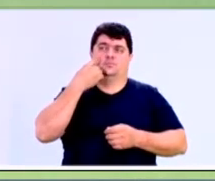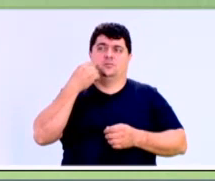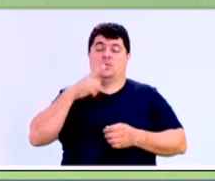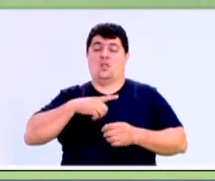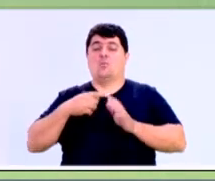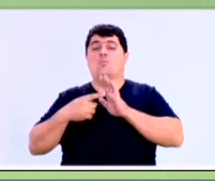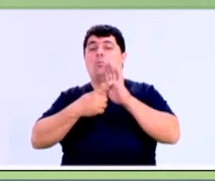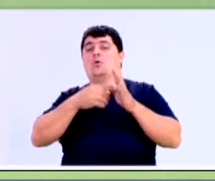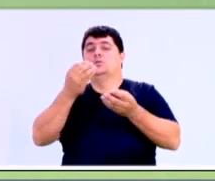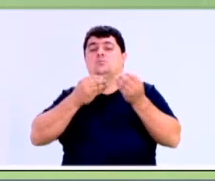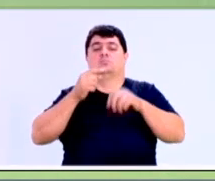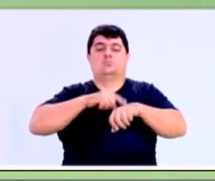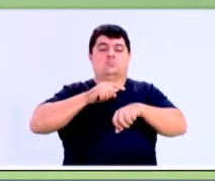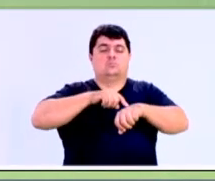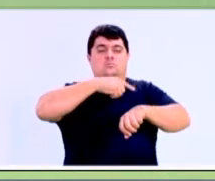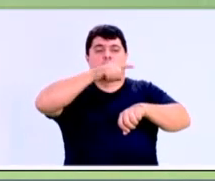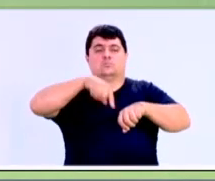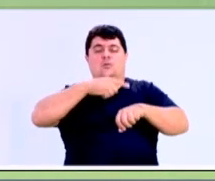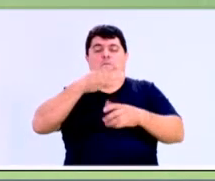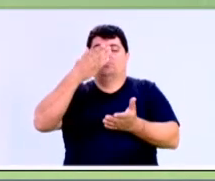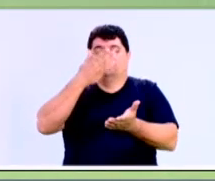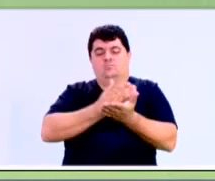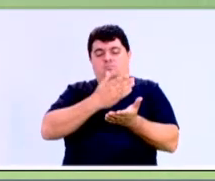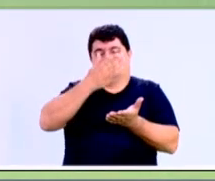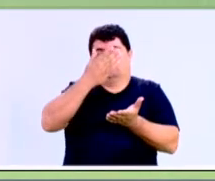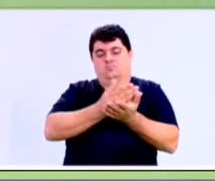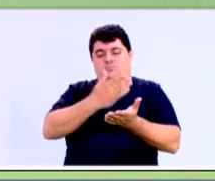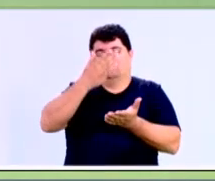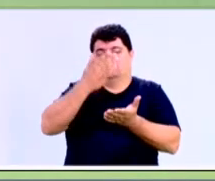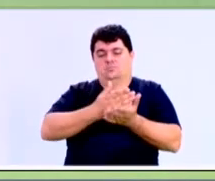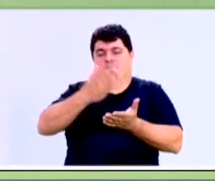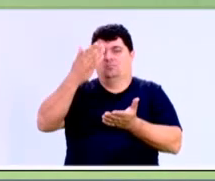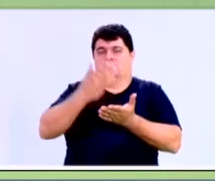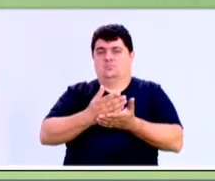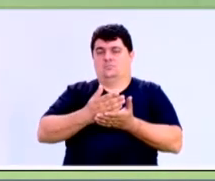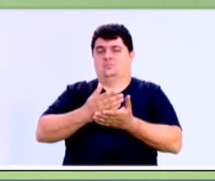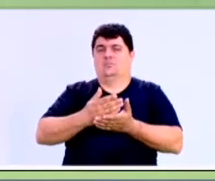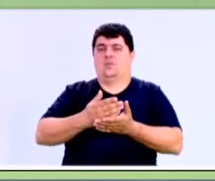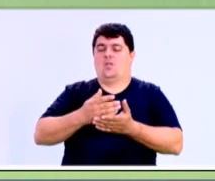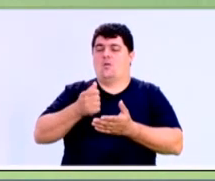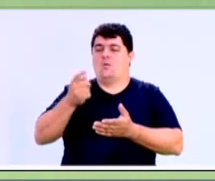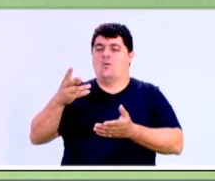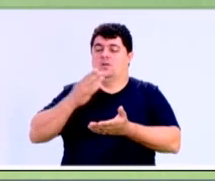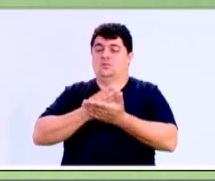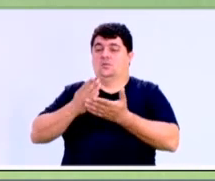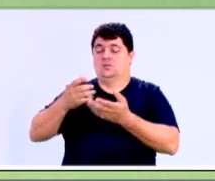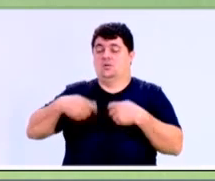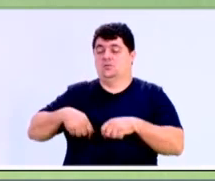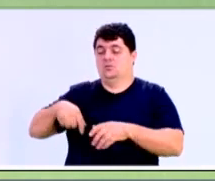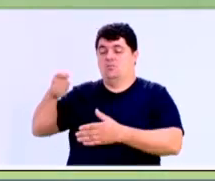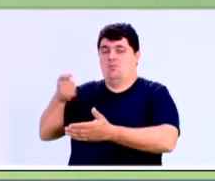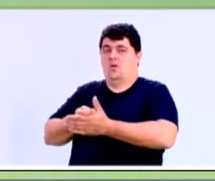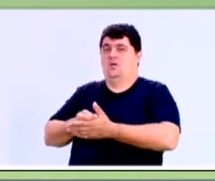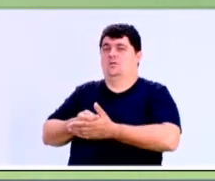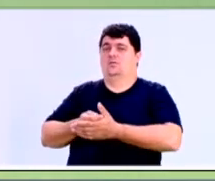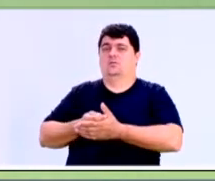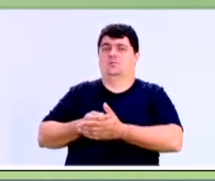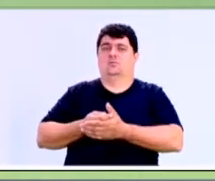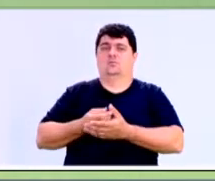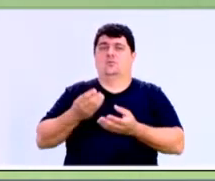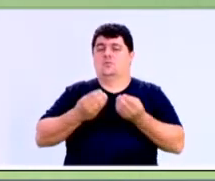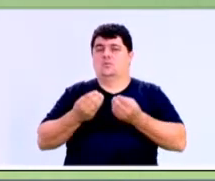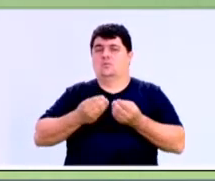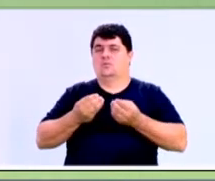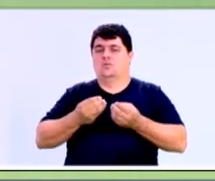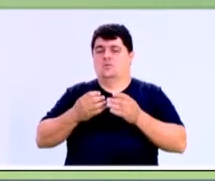informa o tempo de financiamento concedido pelos fornecedores e o tempo em que é bancado